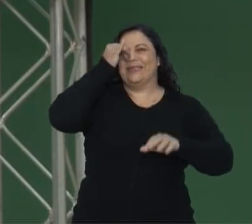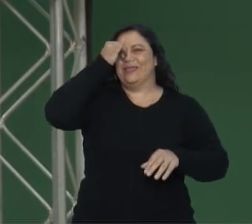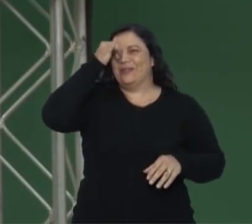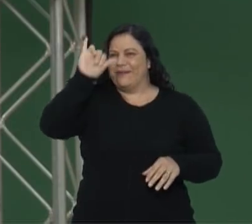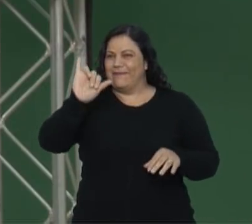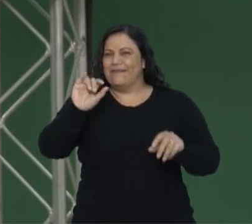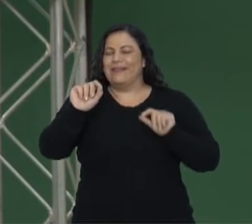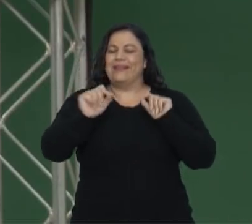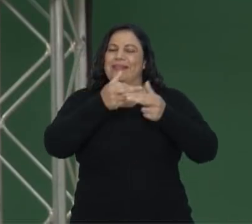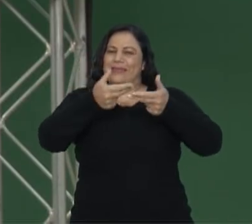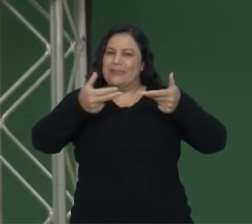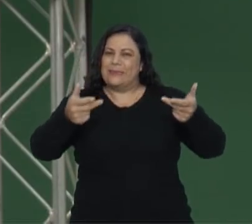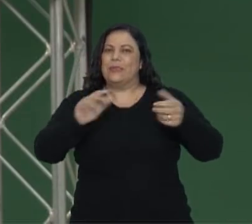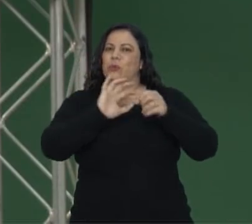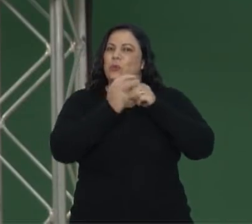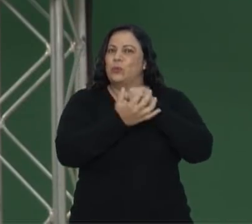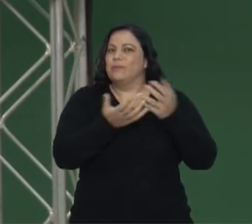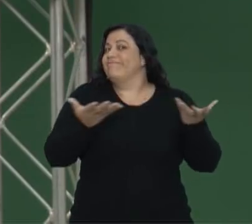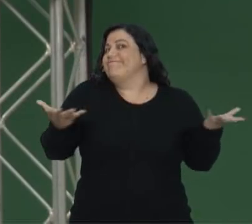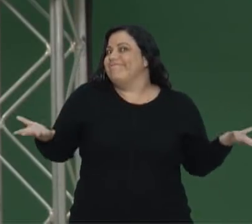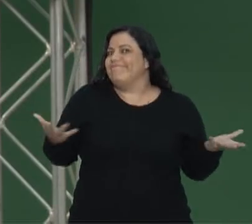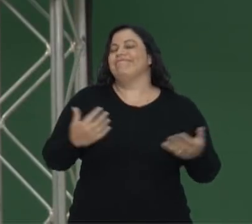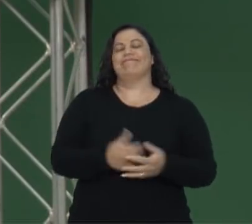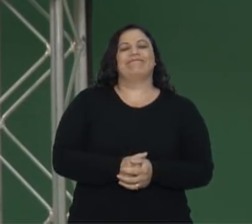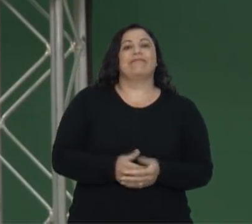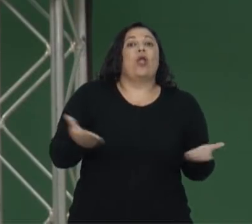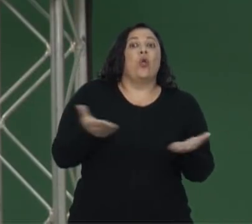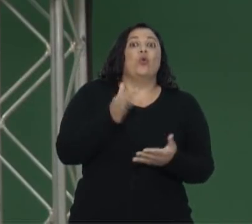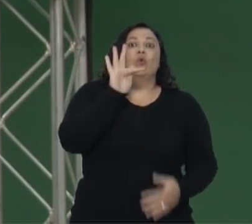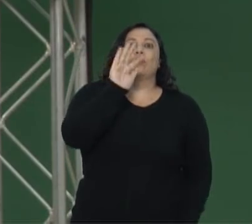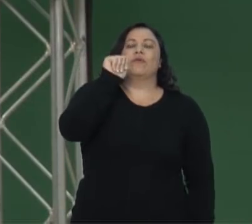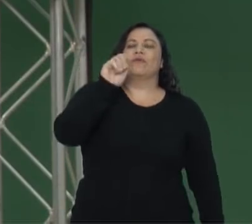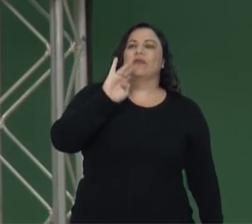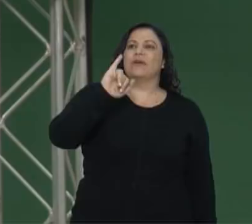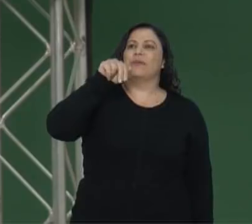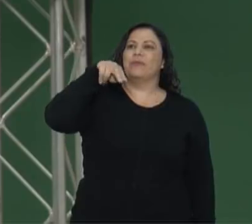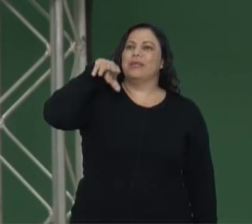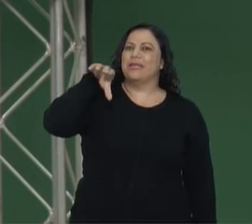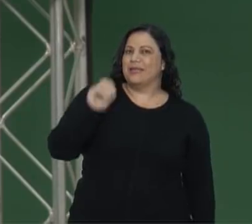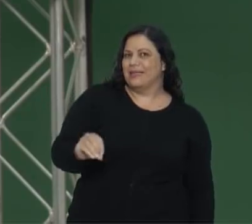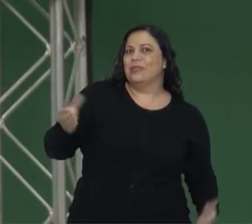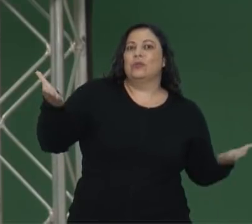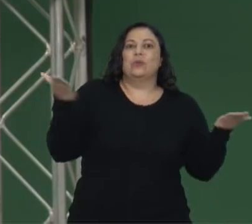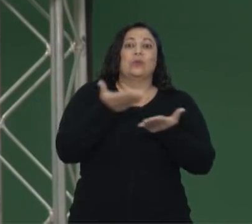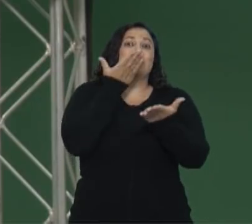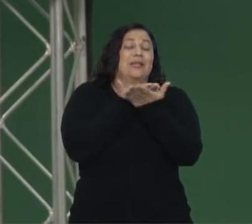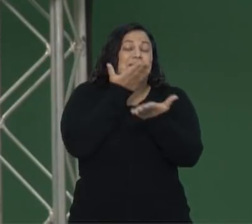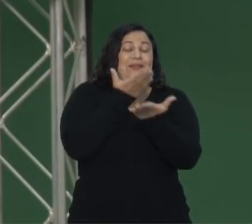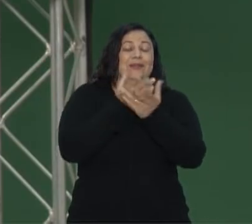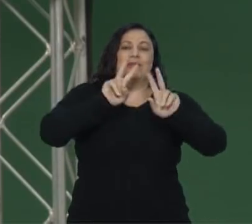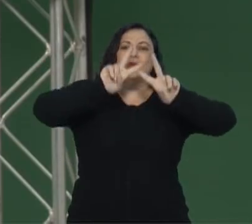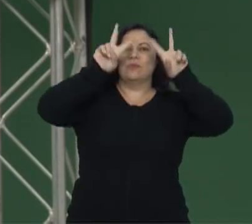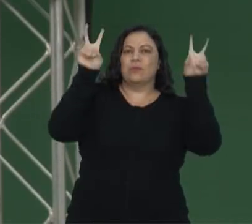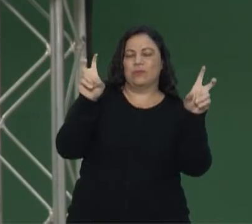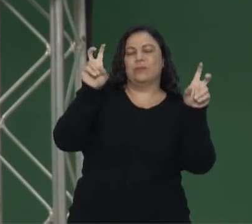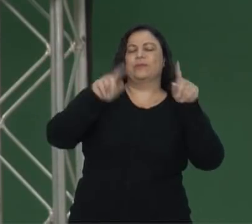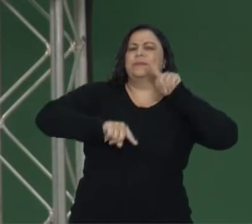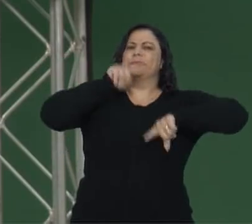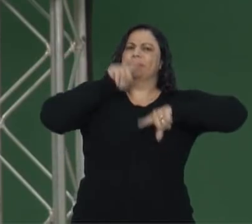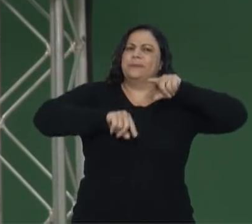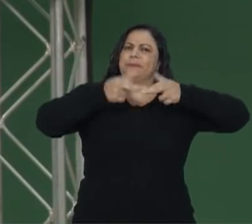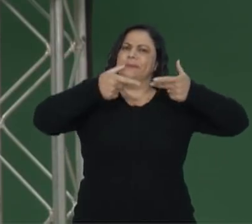aula de ciências. Eu sou o professor Fabiano e hoje na nossa aula nós vamos falar sobre materiais naturais e